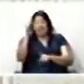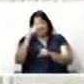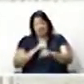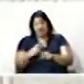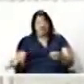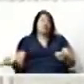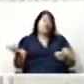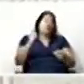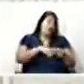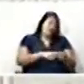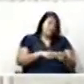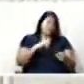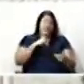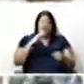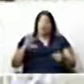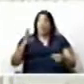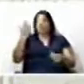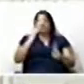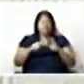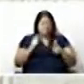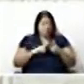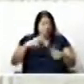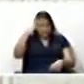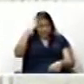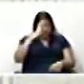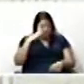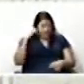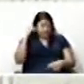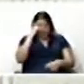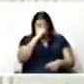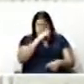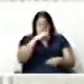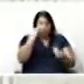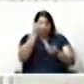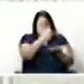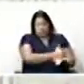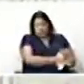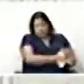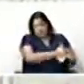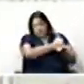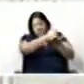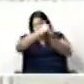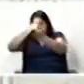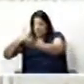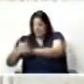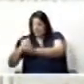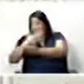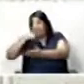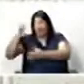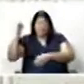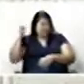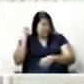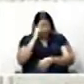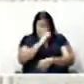volta. Tem um caso grave ali na hora, para arrumar um jeito de transferir o doente para um lugar de maior recurso, é uma